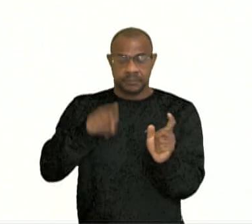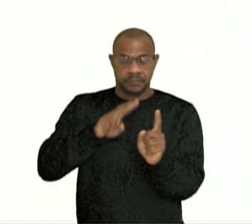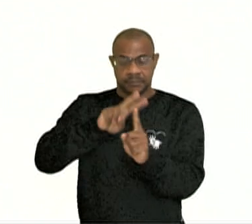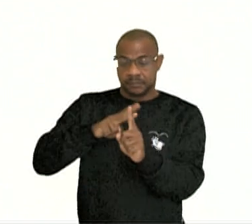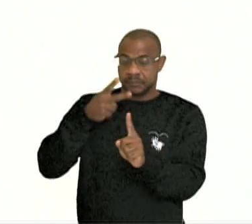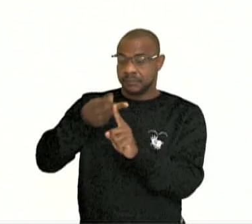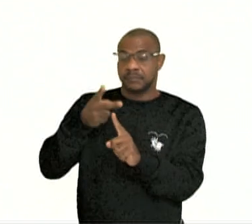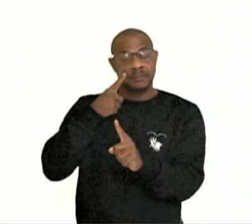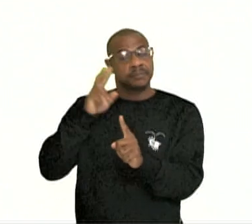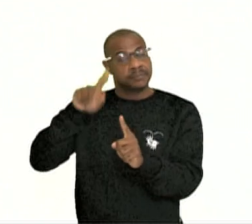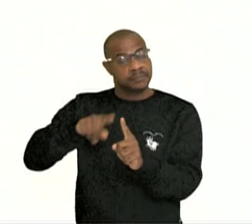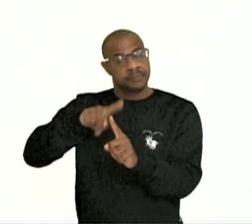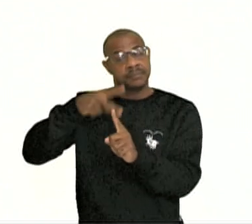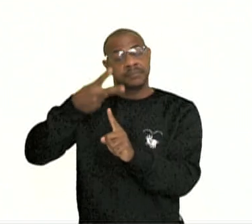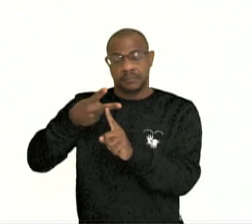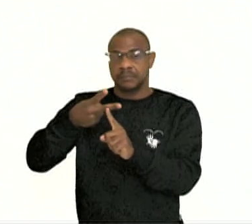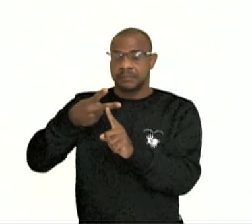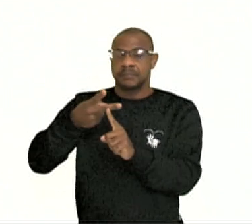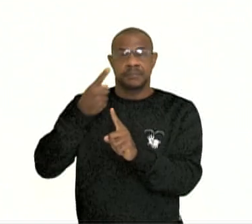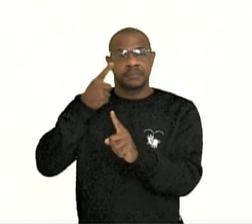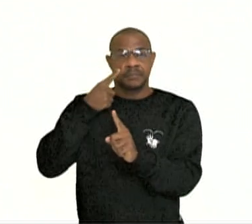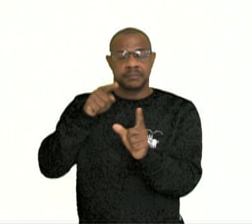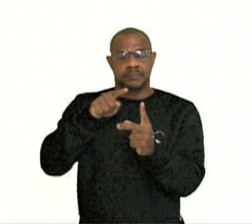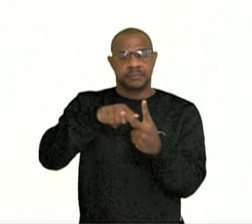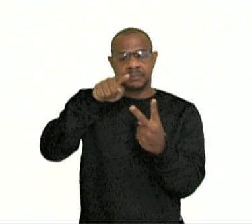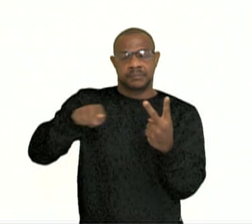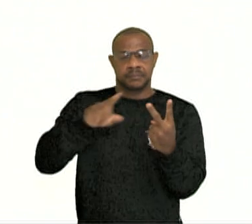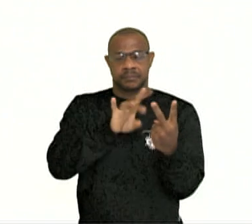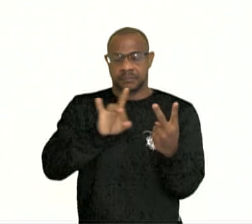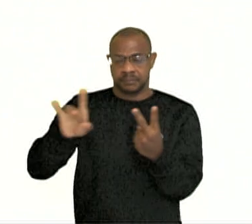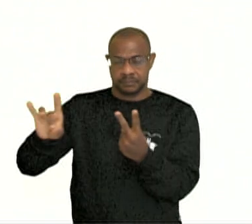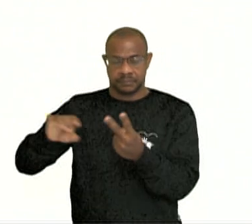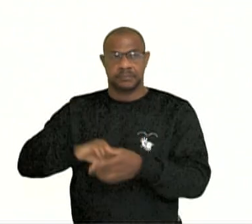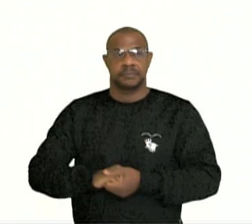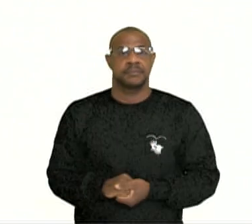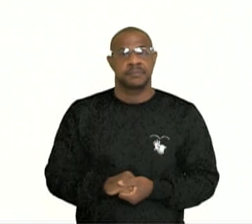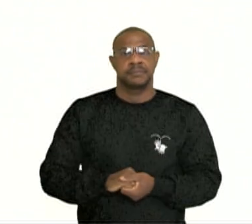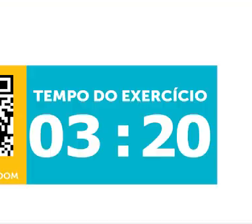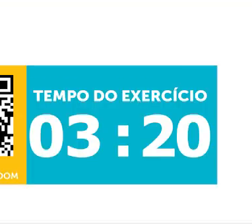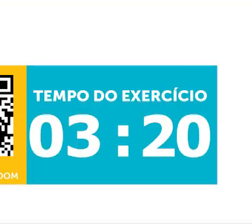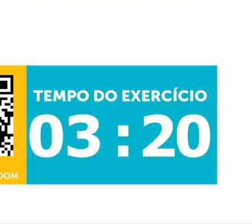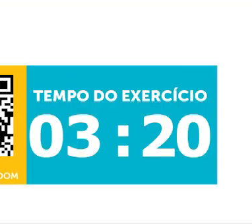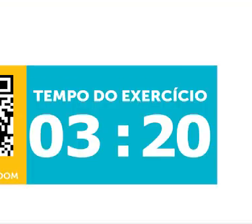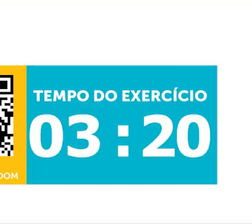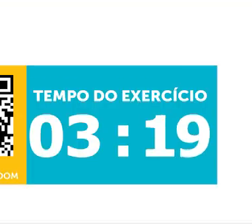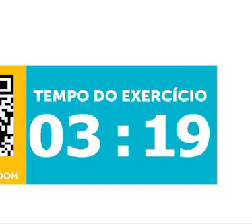ou seja, 2 vezes a raiz de cada um desses termos, tá bom? Resolve aí que eu já volto.